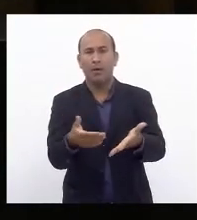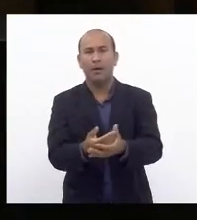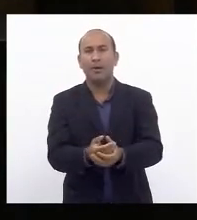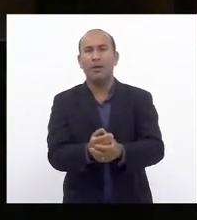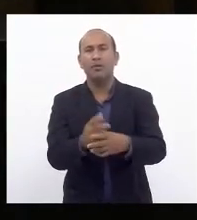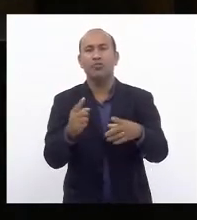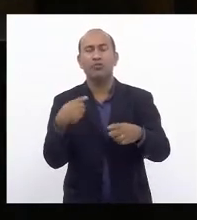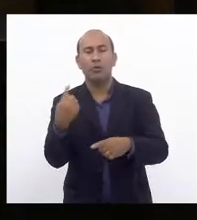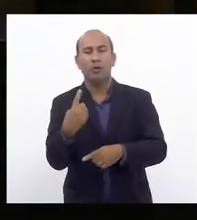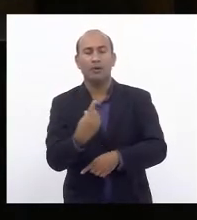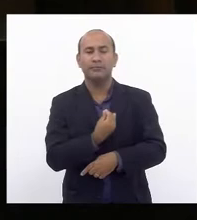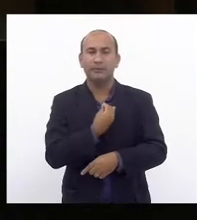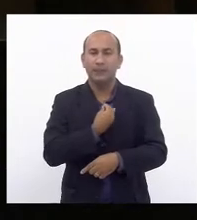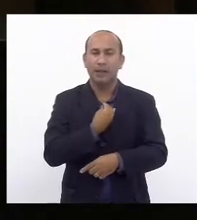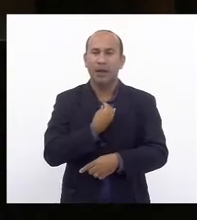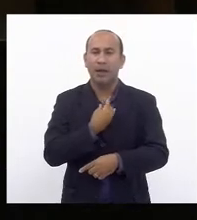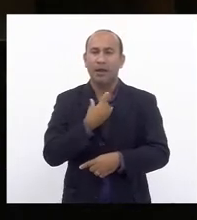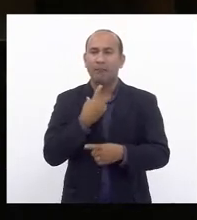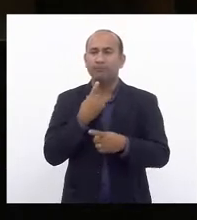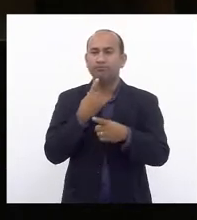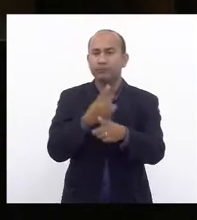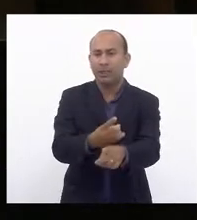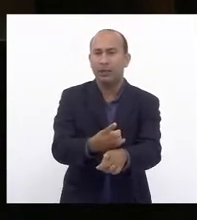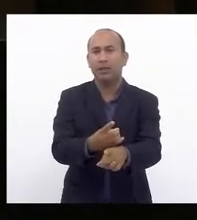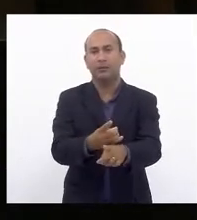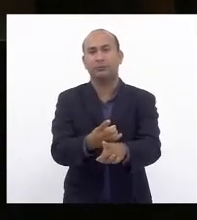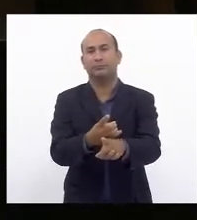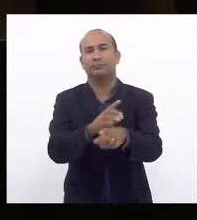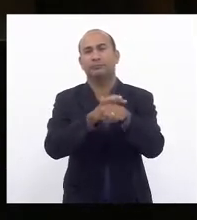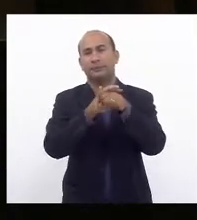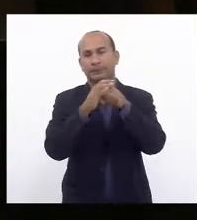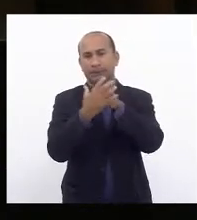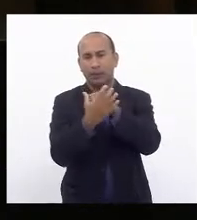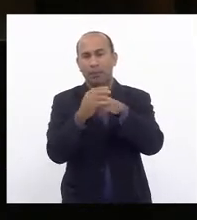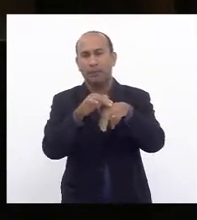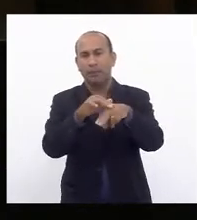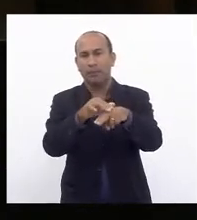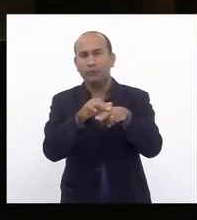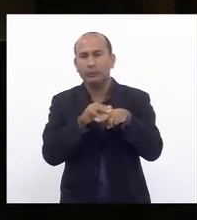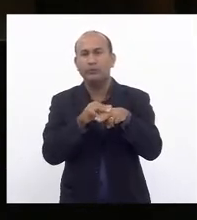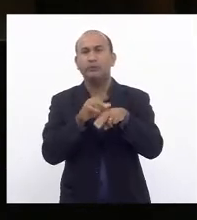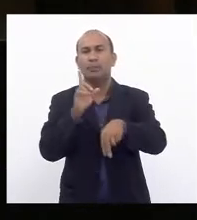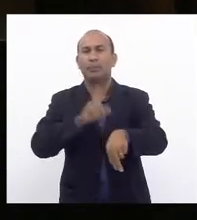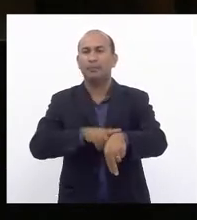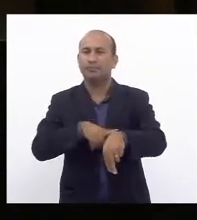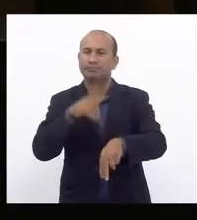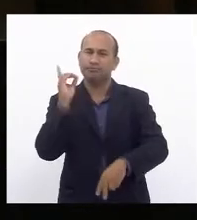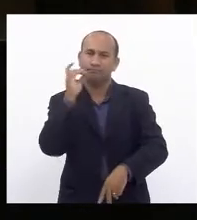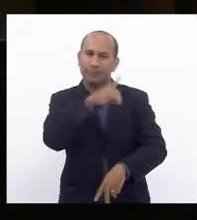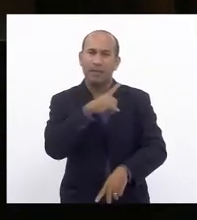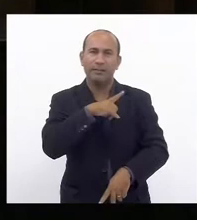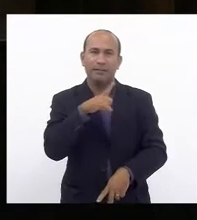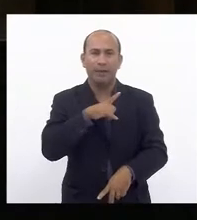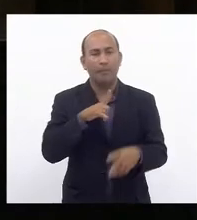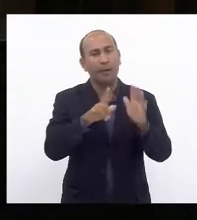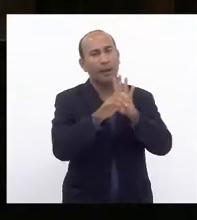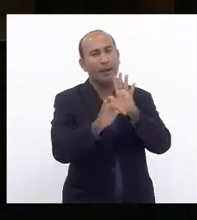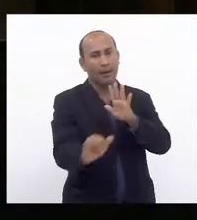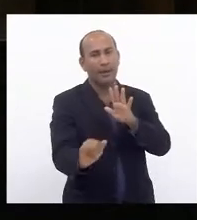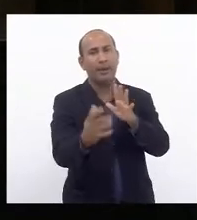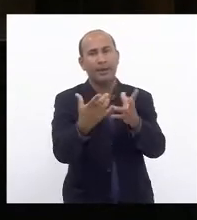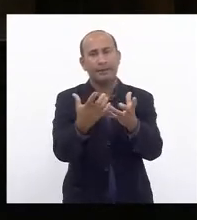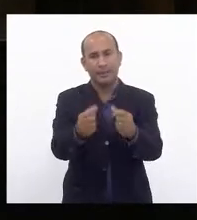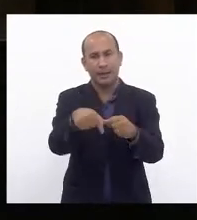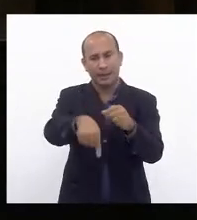nós estávamos aqui enfrentando a pandemia no seu momento mais difícil, nós tivemos uma lei aprovada por essa